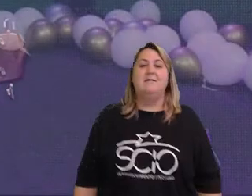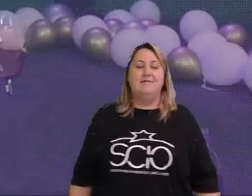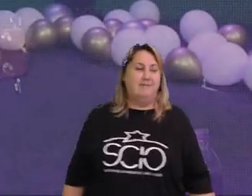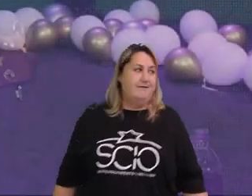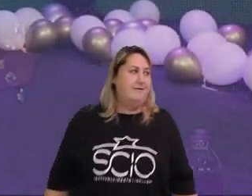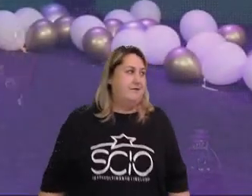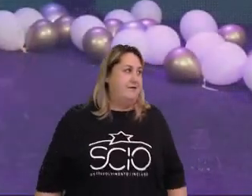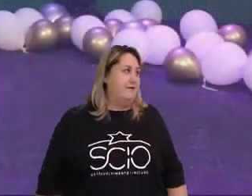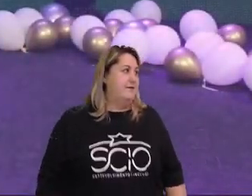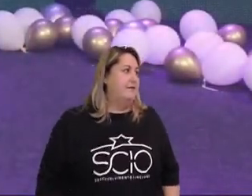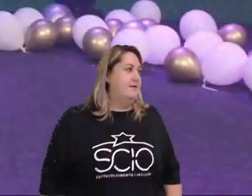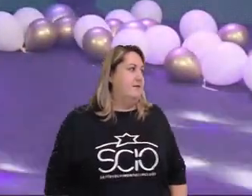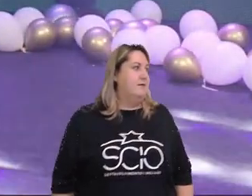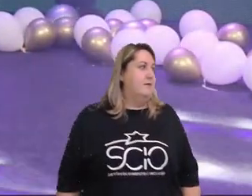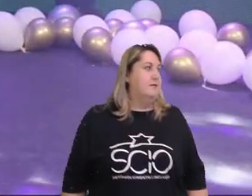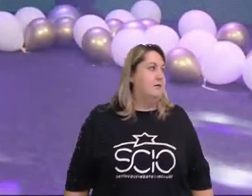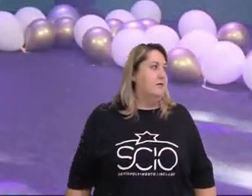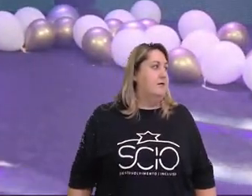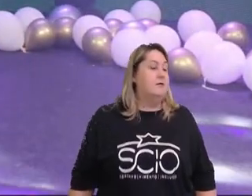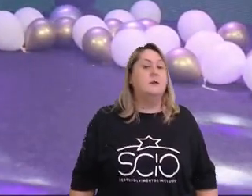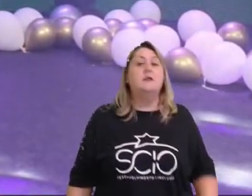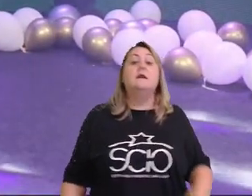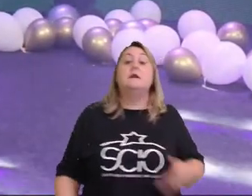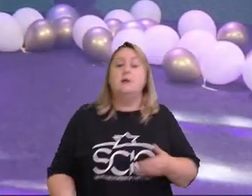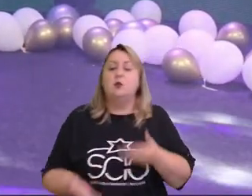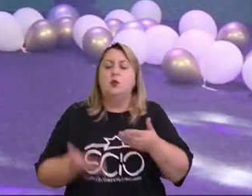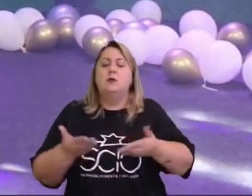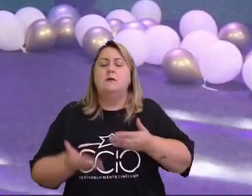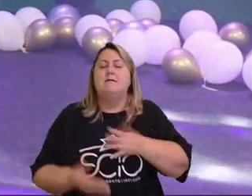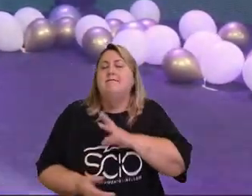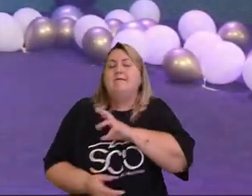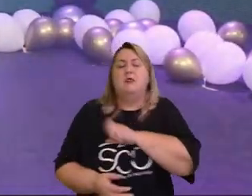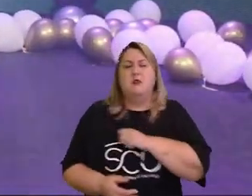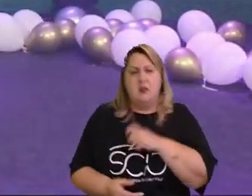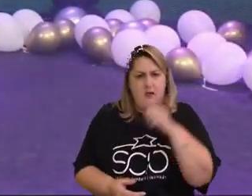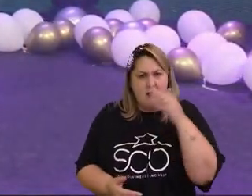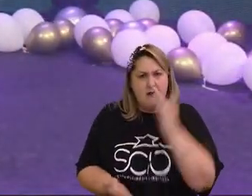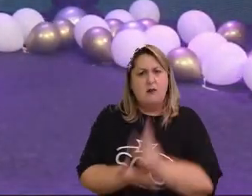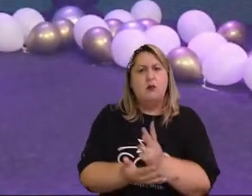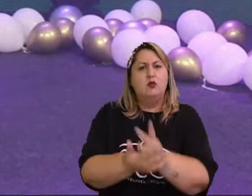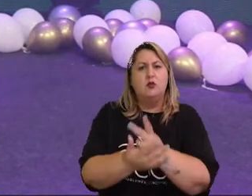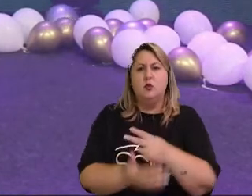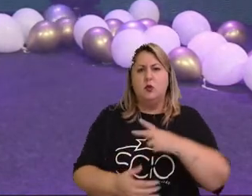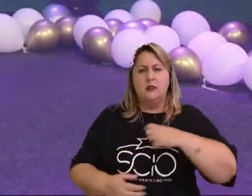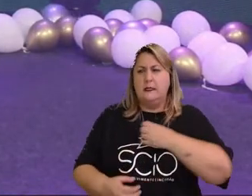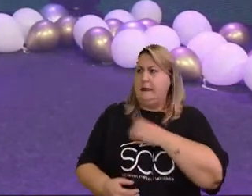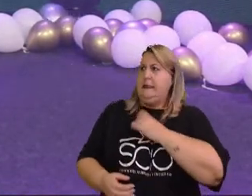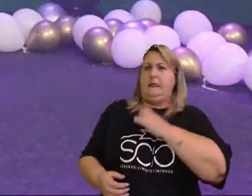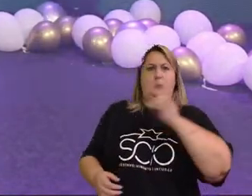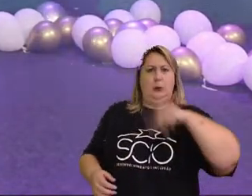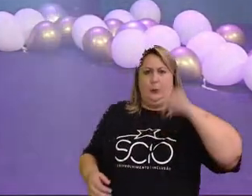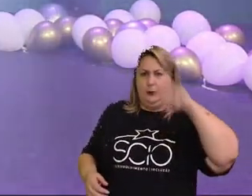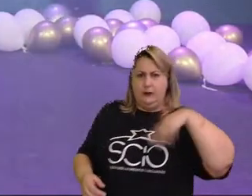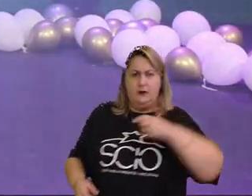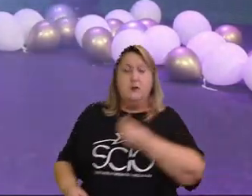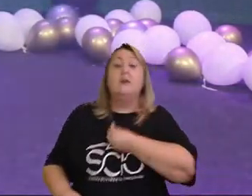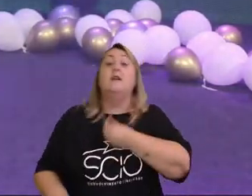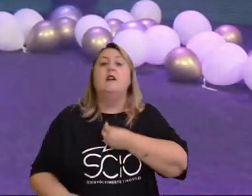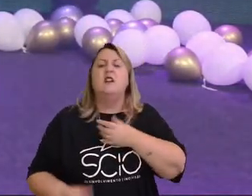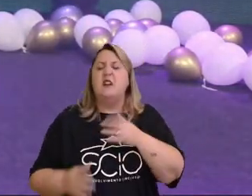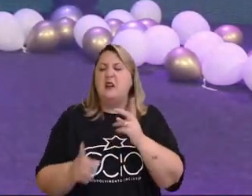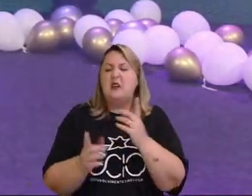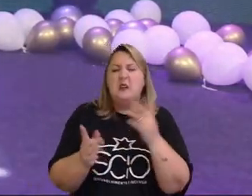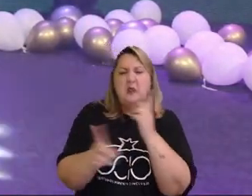Assim. Quem cultiva a semente do amor, segue em frente e não se apavora. Se na vida